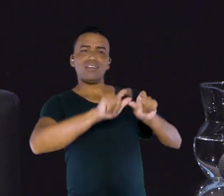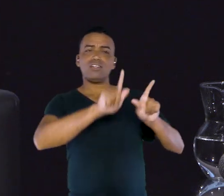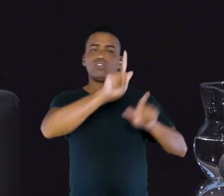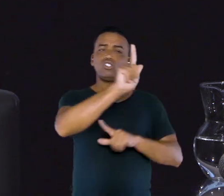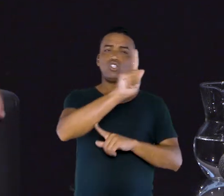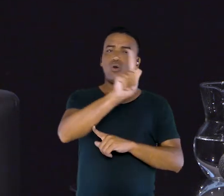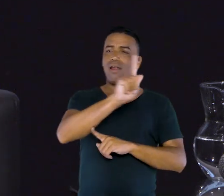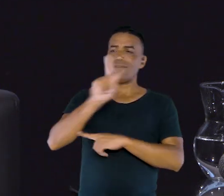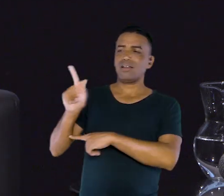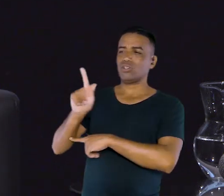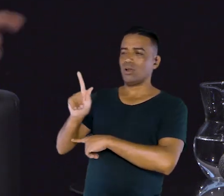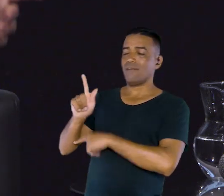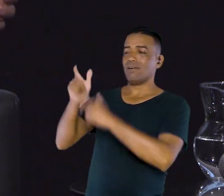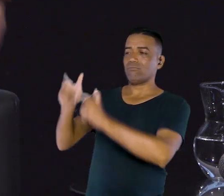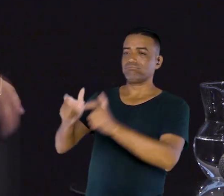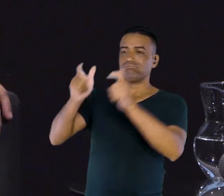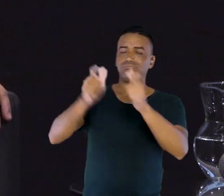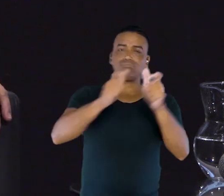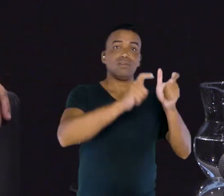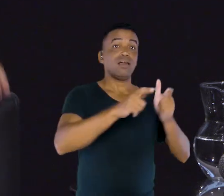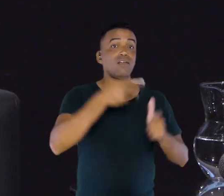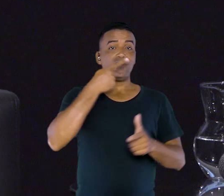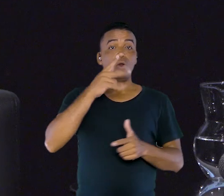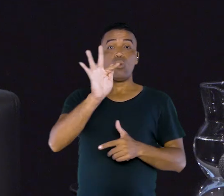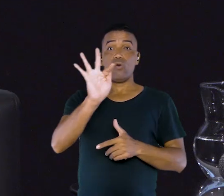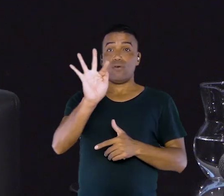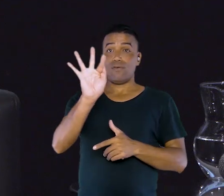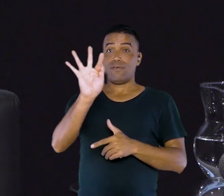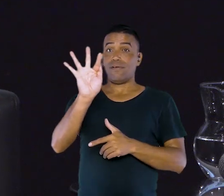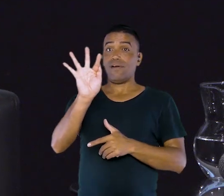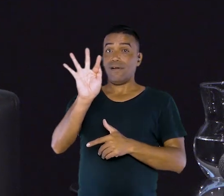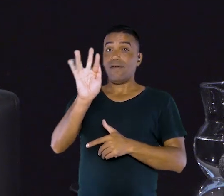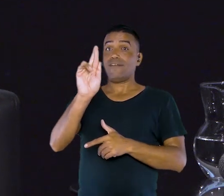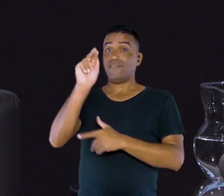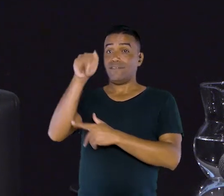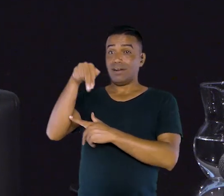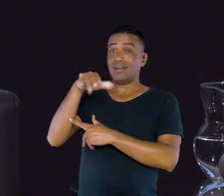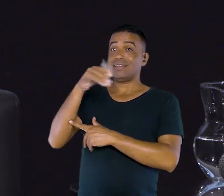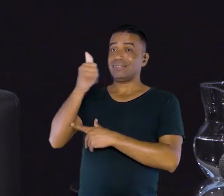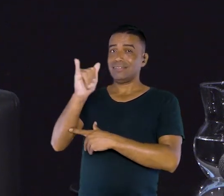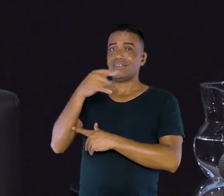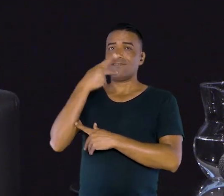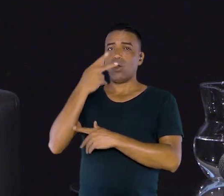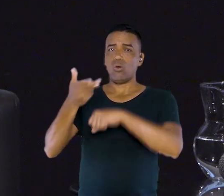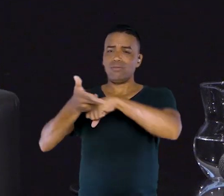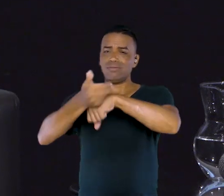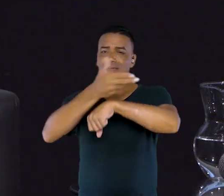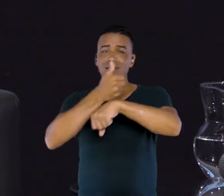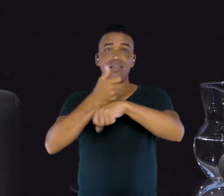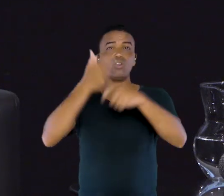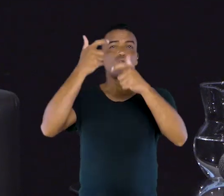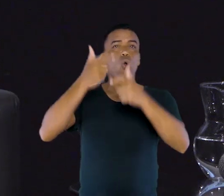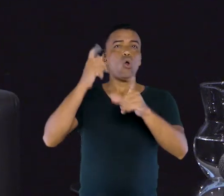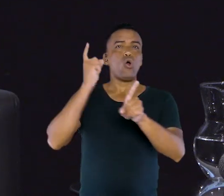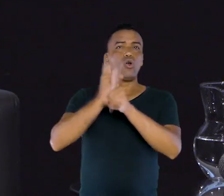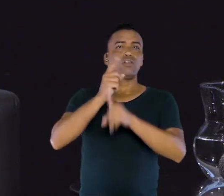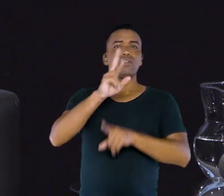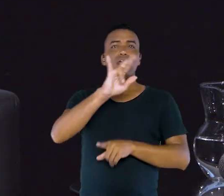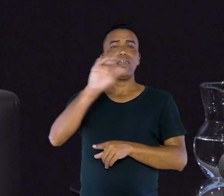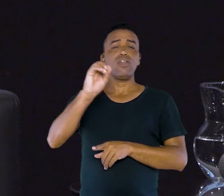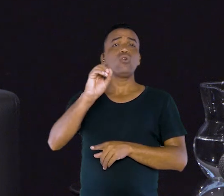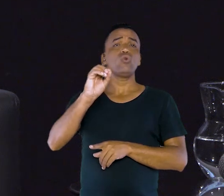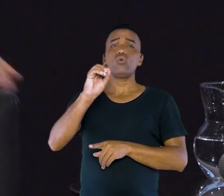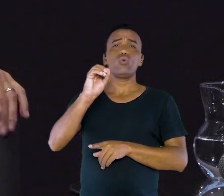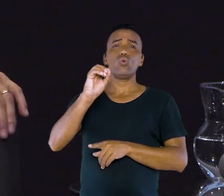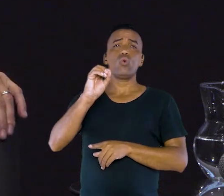e é interessante porque, de fato, como a Fran falou, tem um estilo de gravura lá que a gente encontra também no Rio Orinoco, encontra